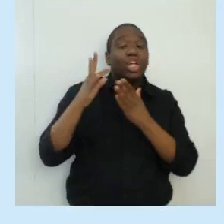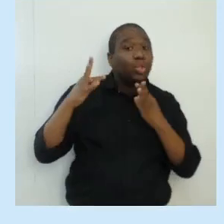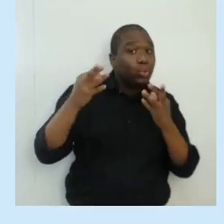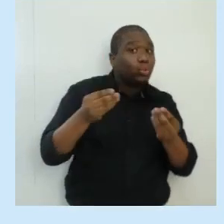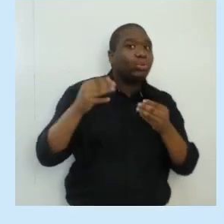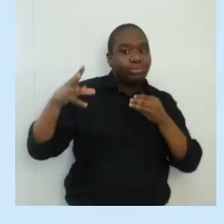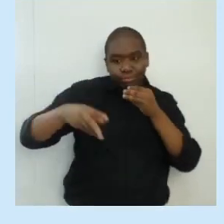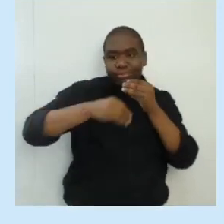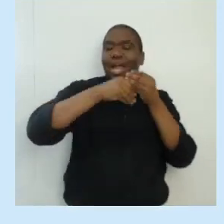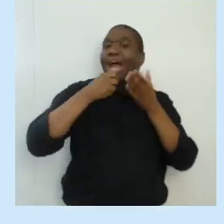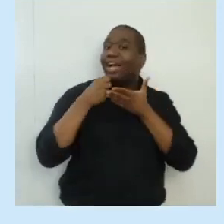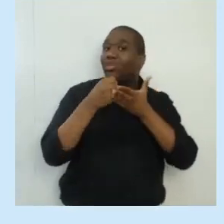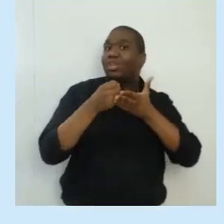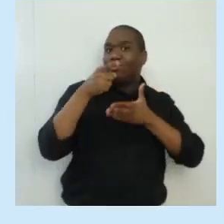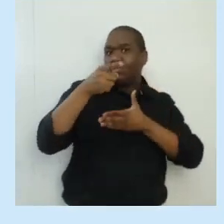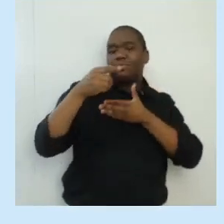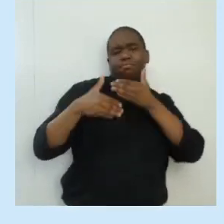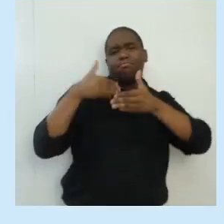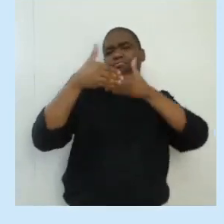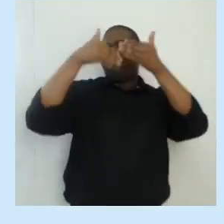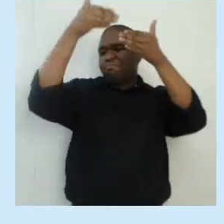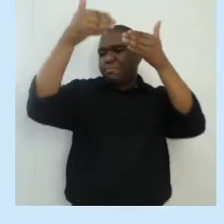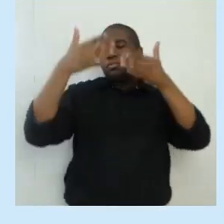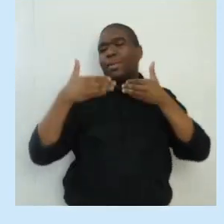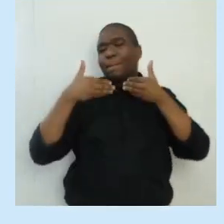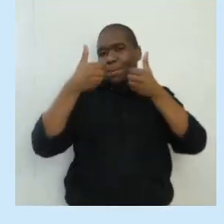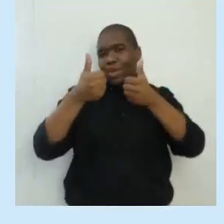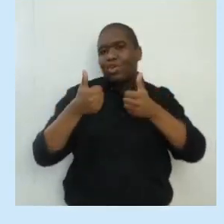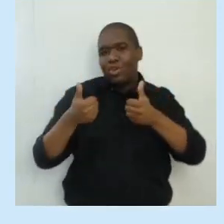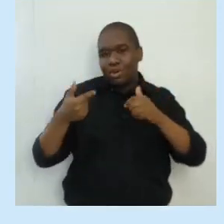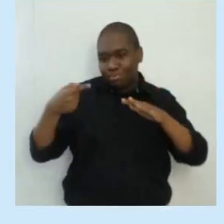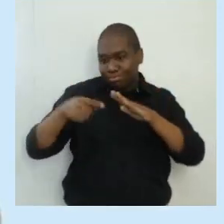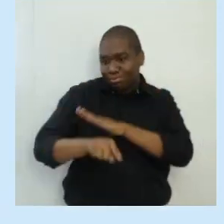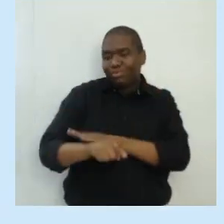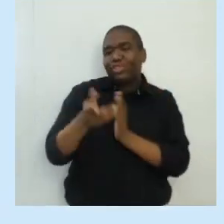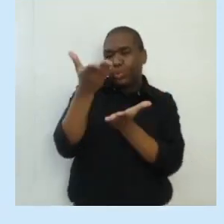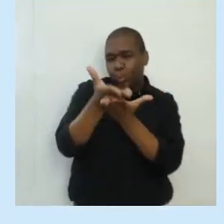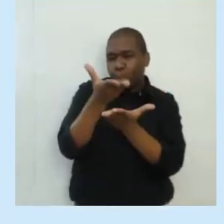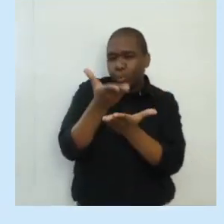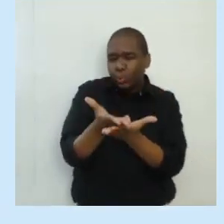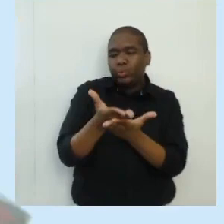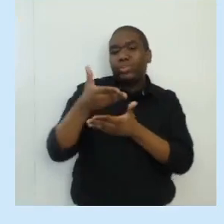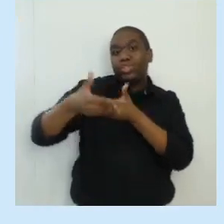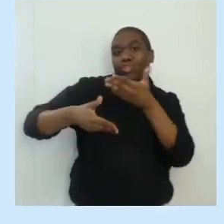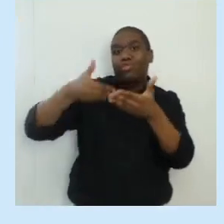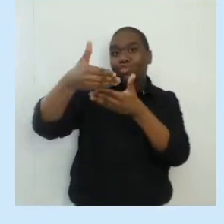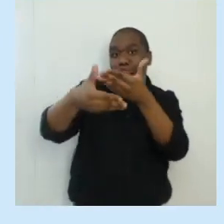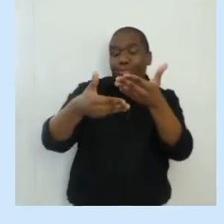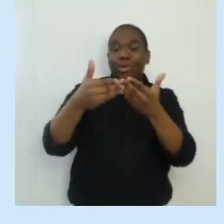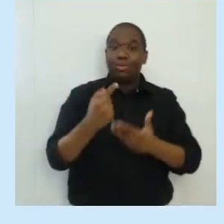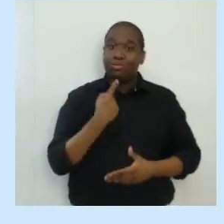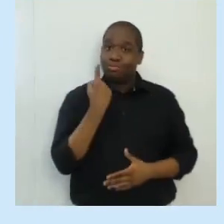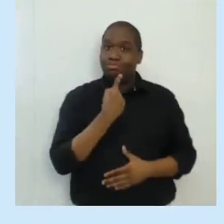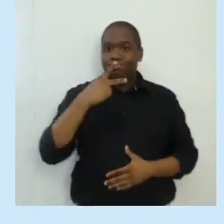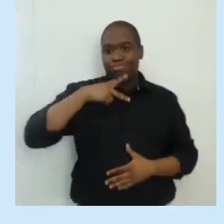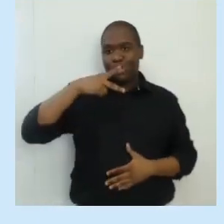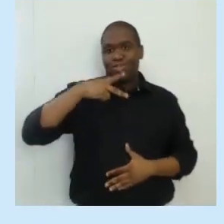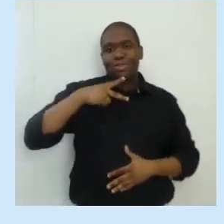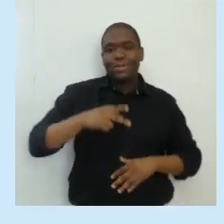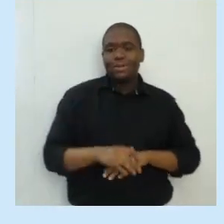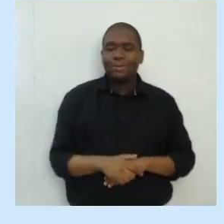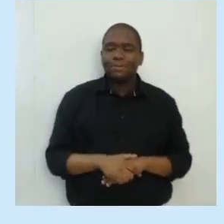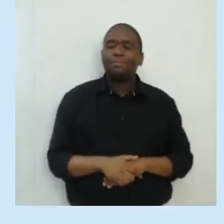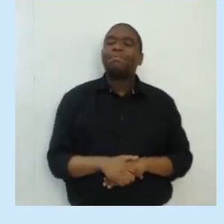contribuir com a nossa progressão, com o nosso avanço nos estudos e no desenvolvimento individual.